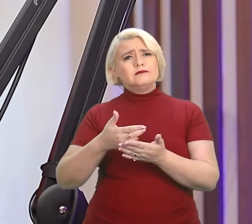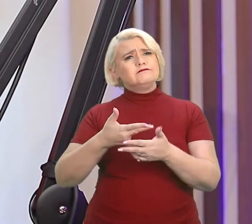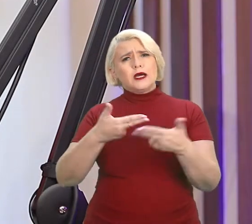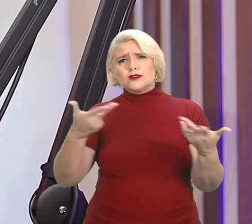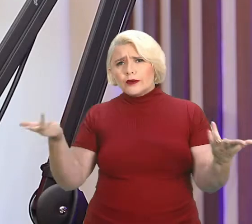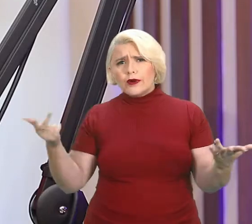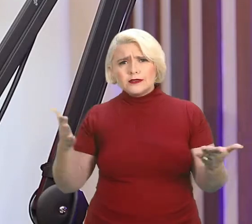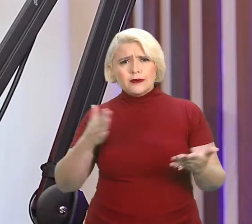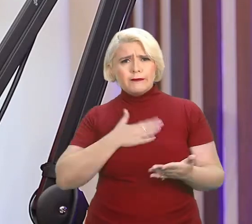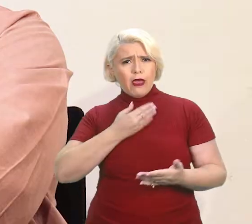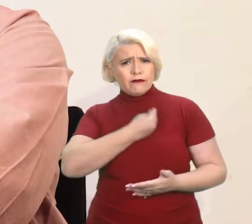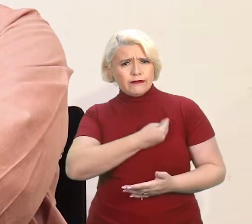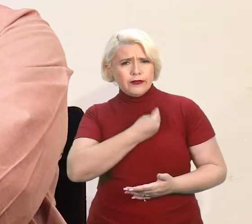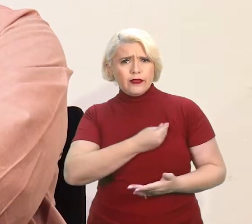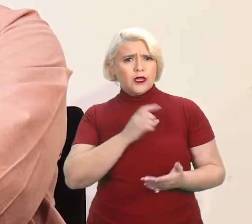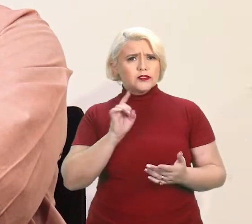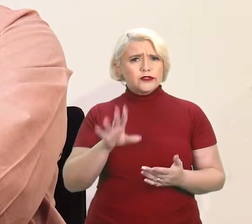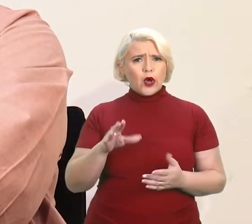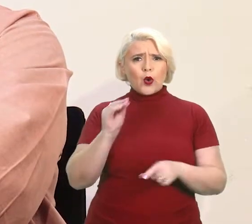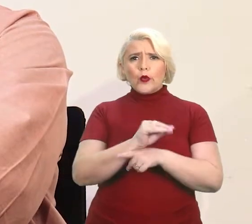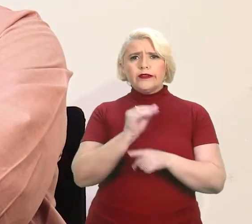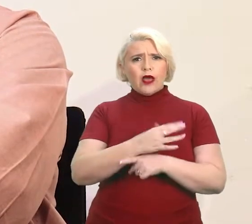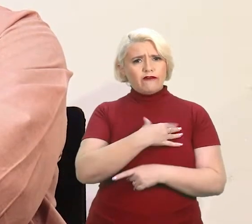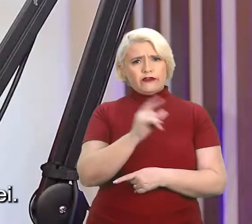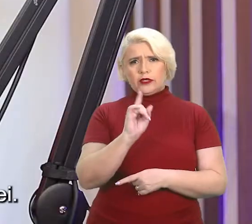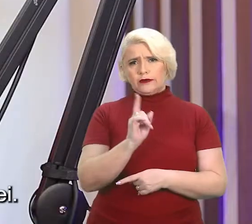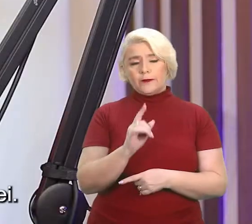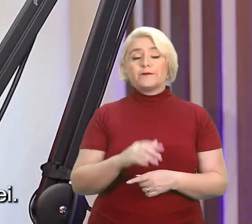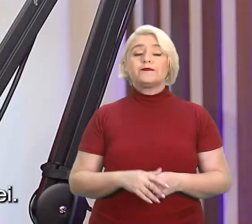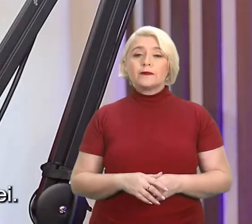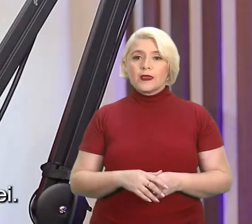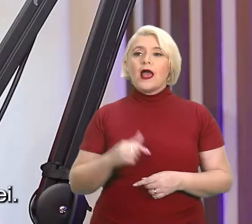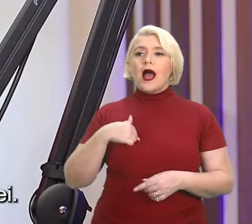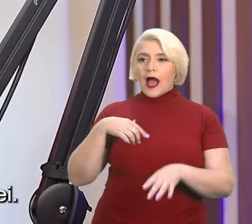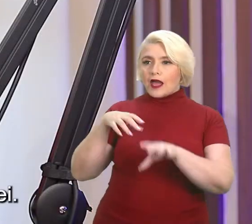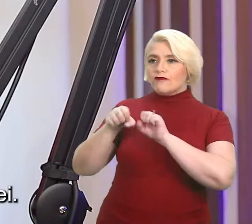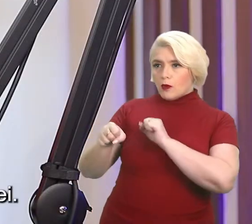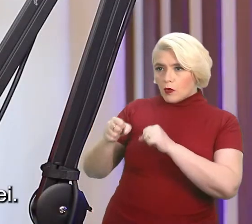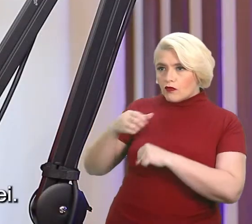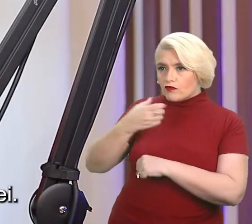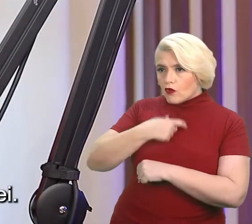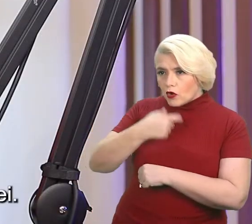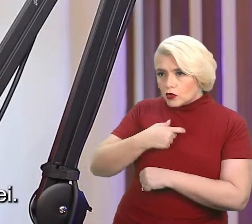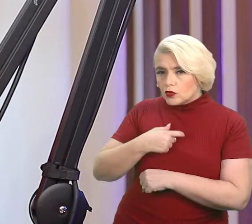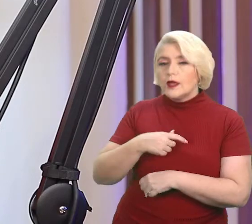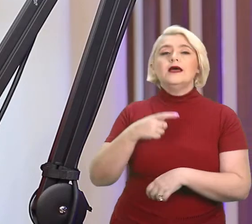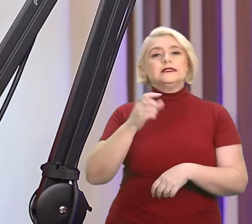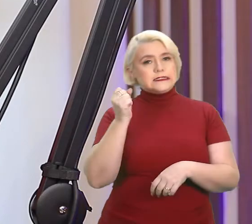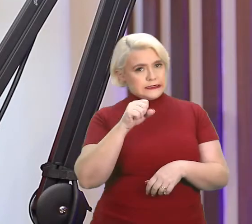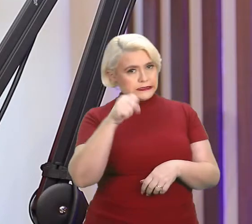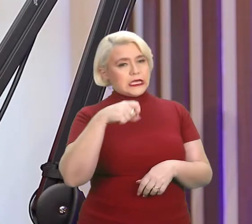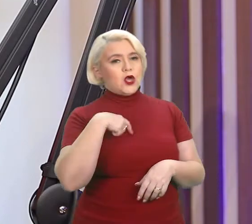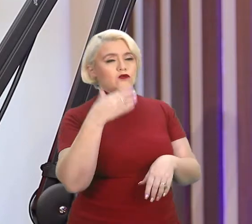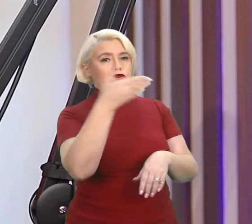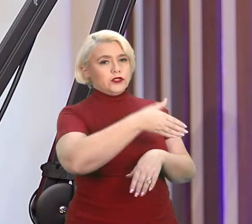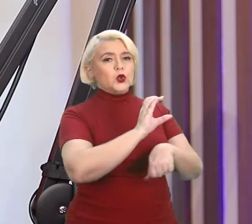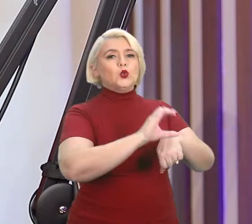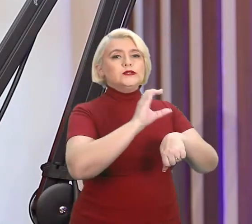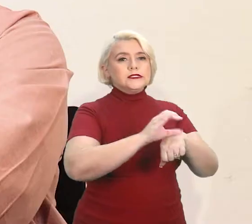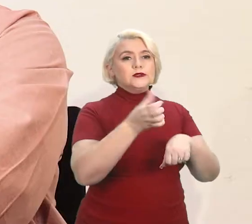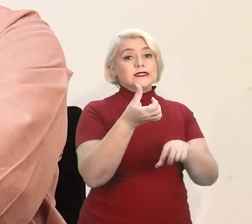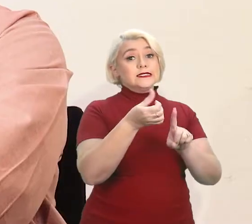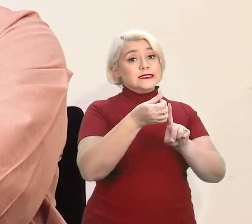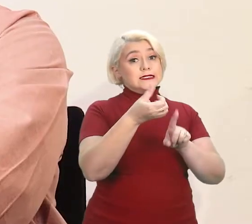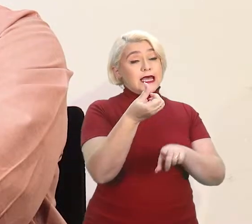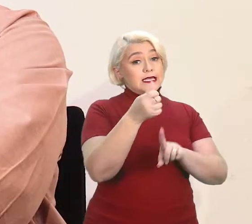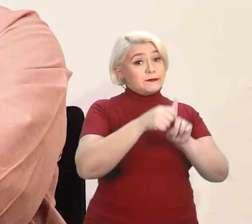ser só cuidar de filho, né? E aí você fez fono? E aí eu fiz cursinho 6 meses, passei na época era vestibular, né,